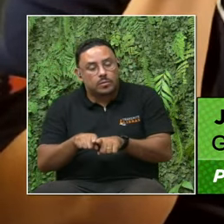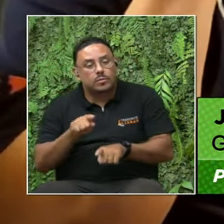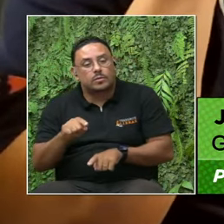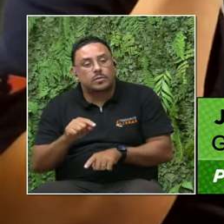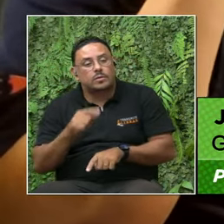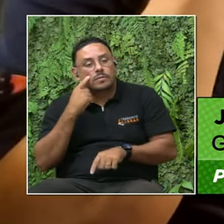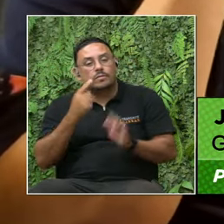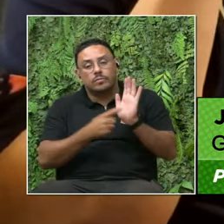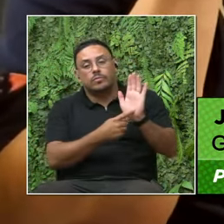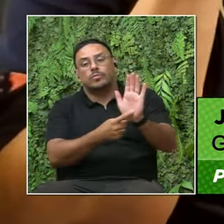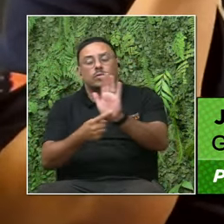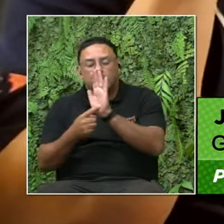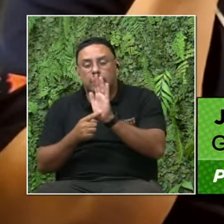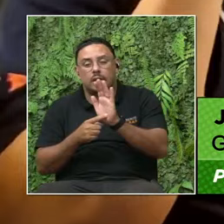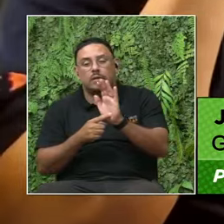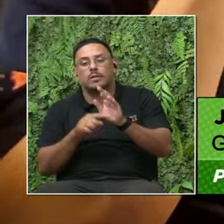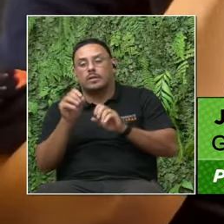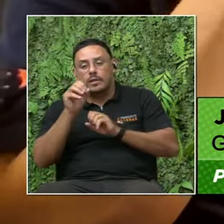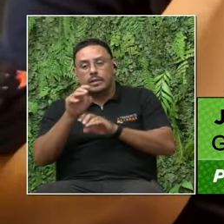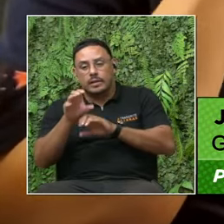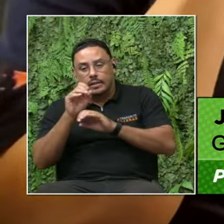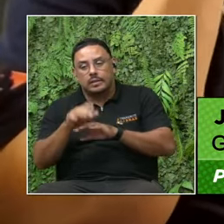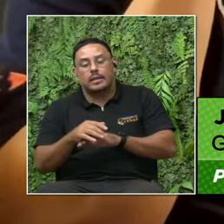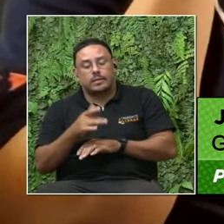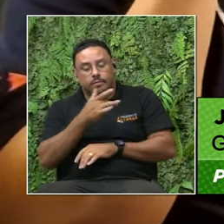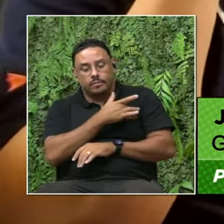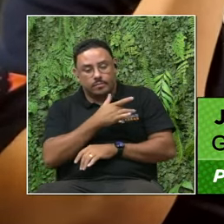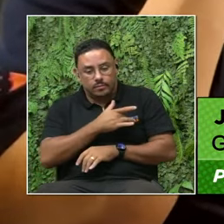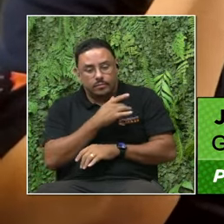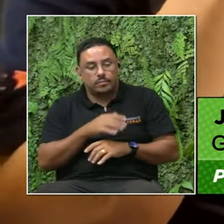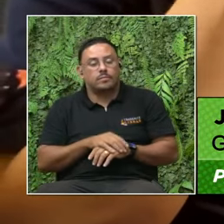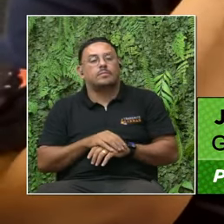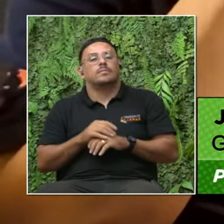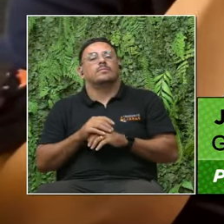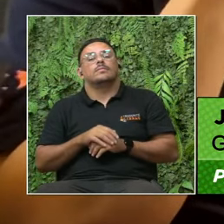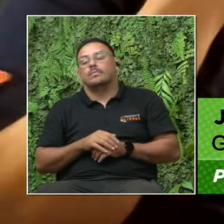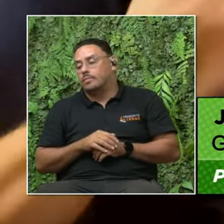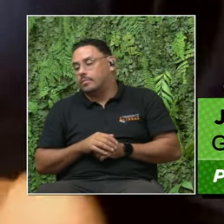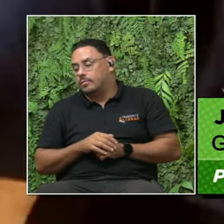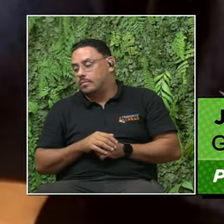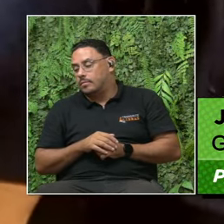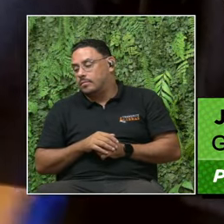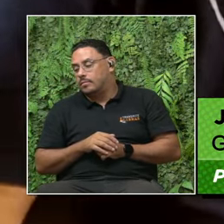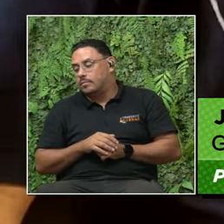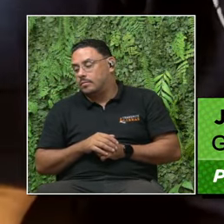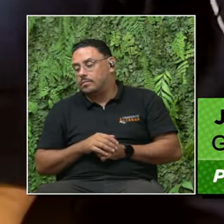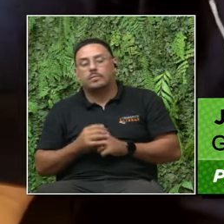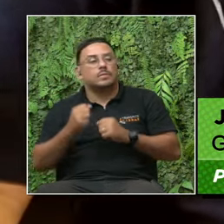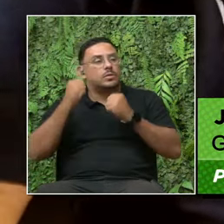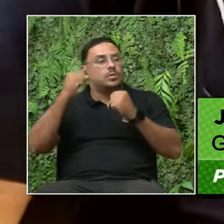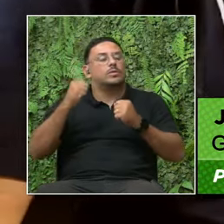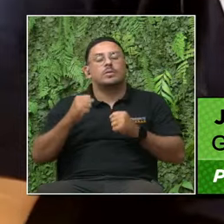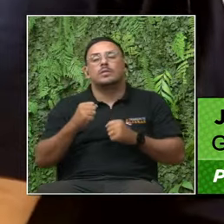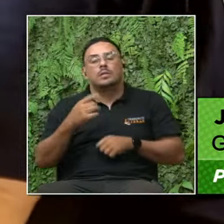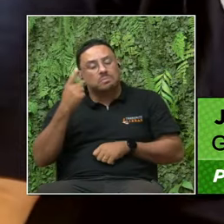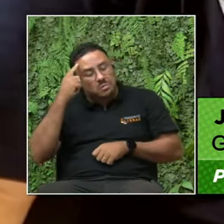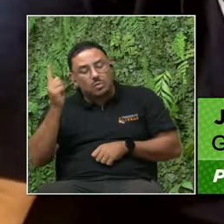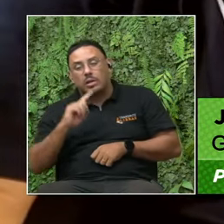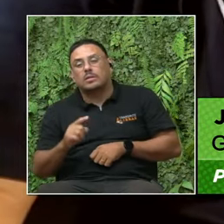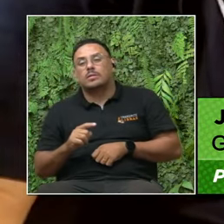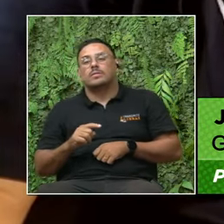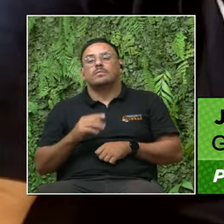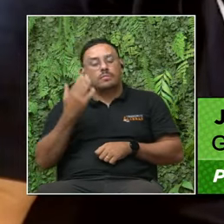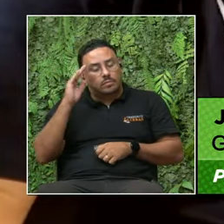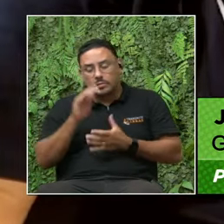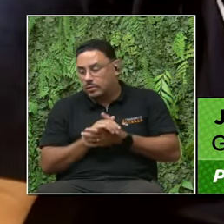homenagens ao técnico do Cruzeiro né a torcida acha que torcedor não entende